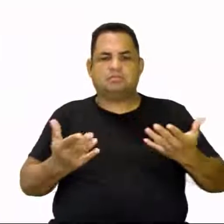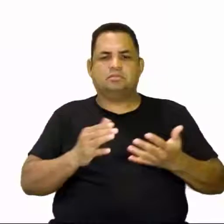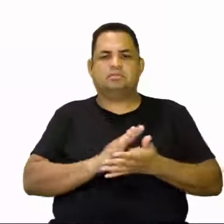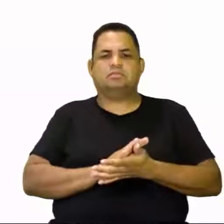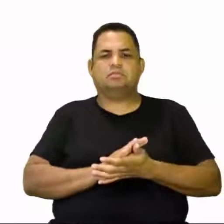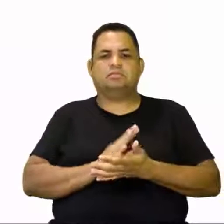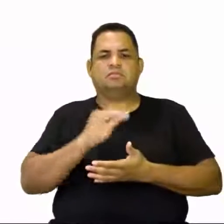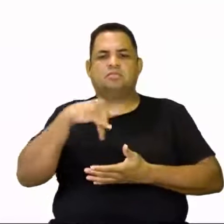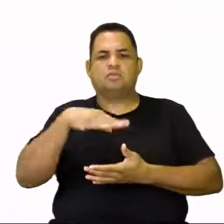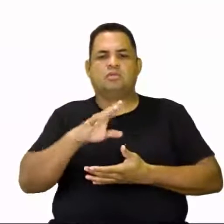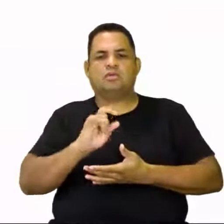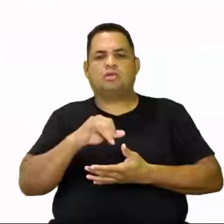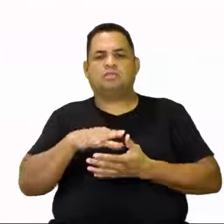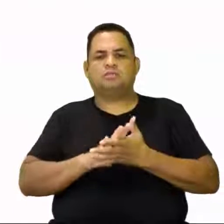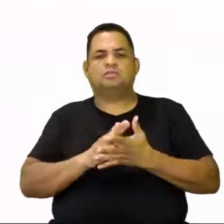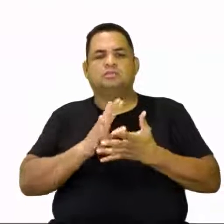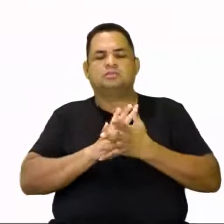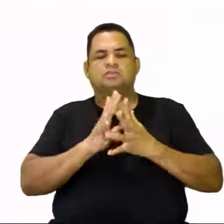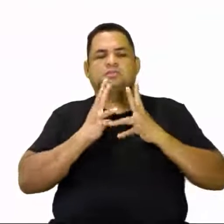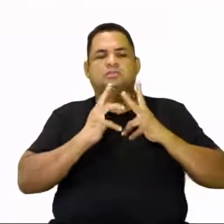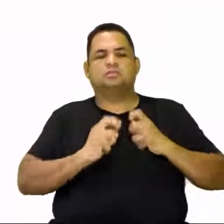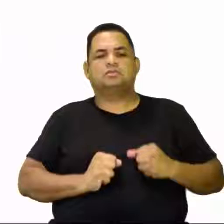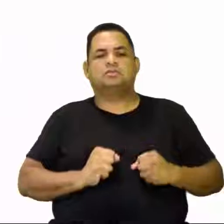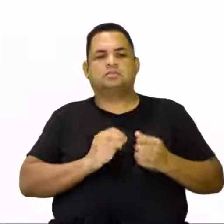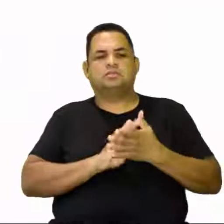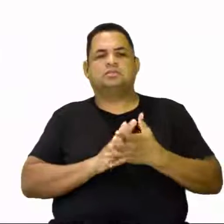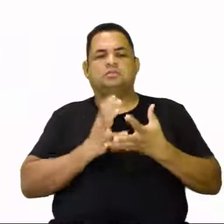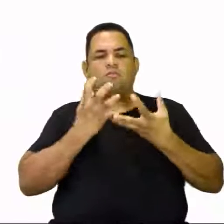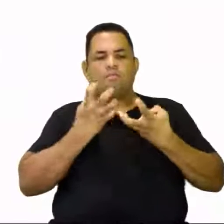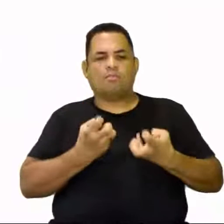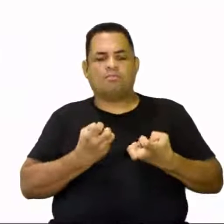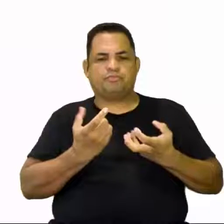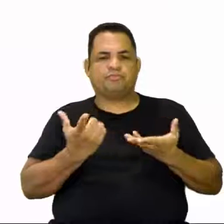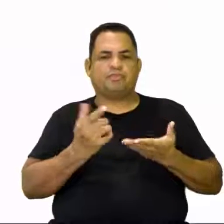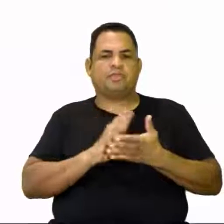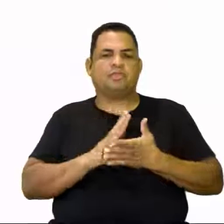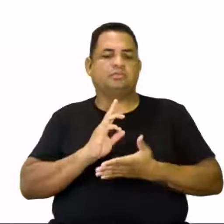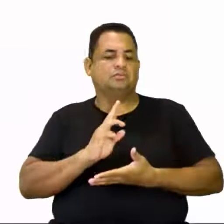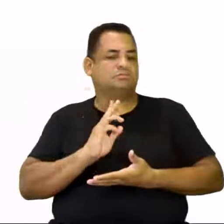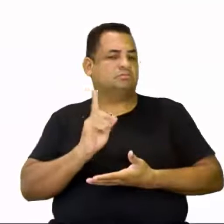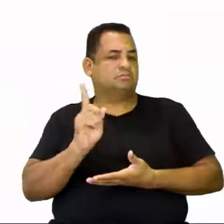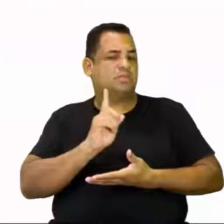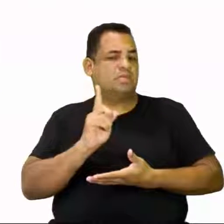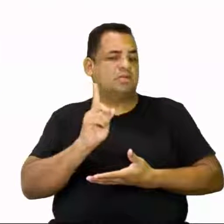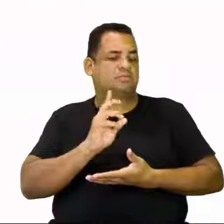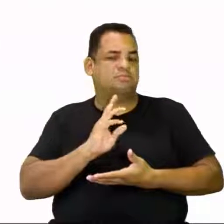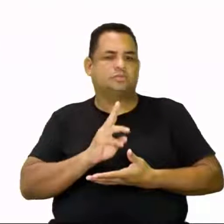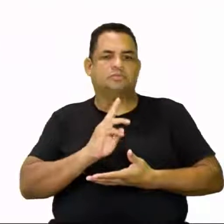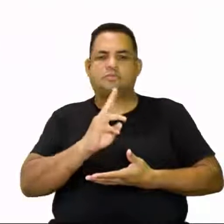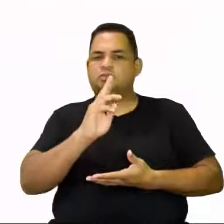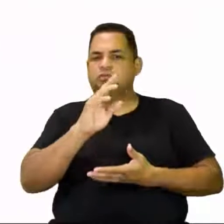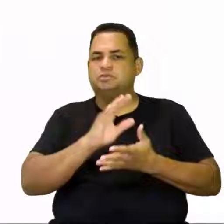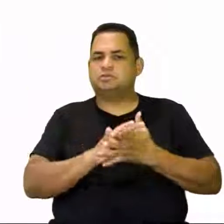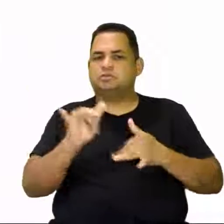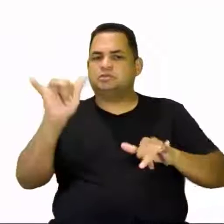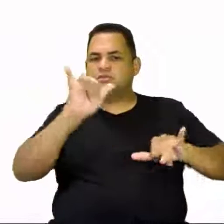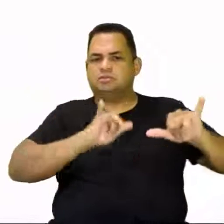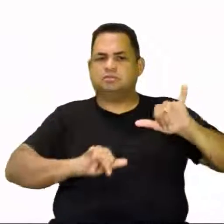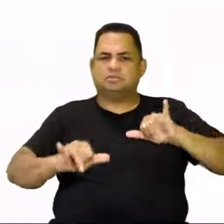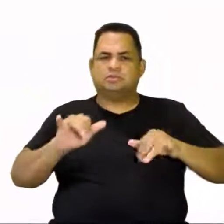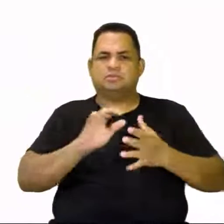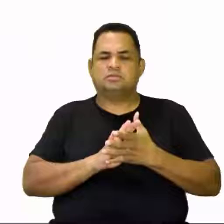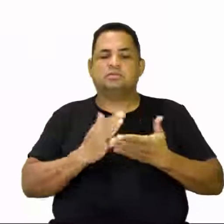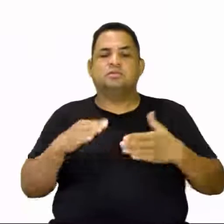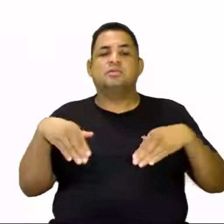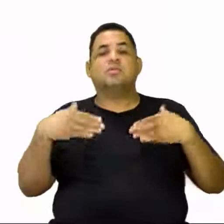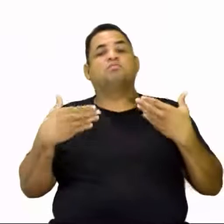A moagem, lavagem, secagem, eles não são considerados processos químicos, tá? Então, a gente tem que